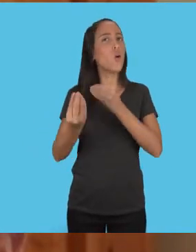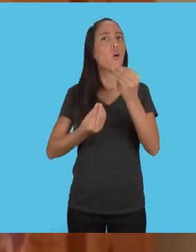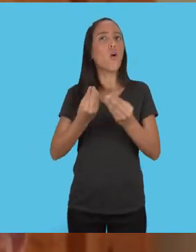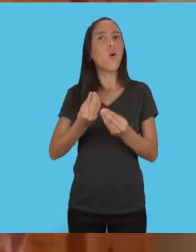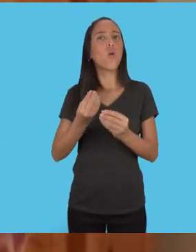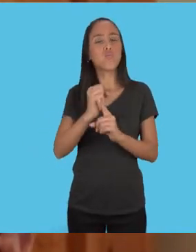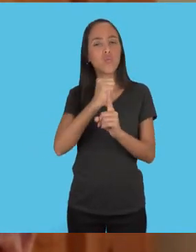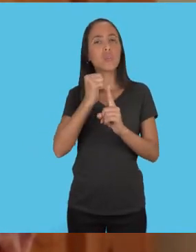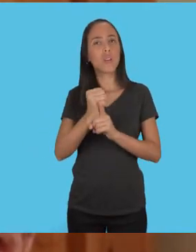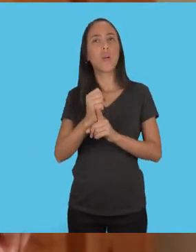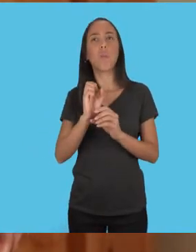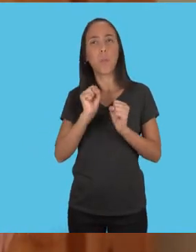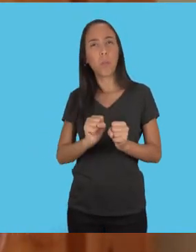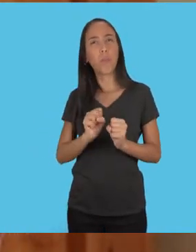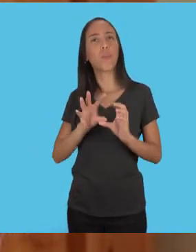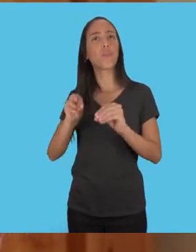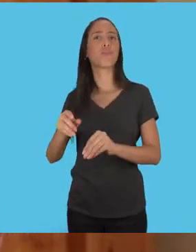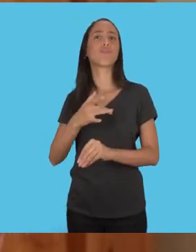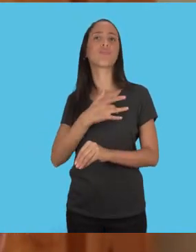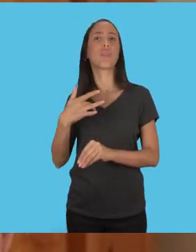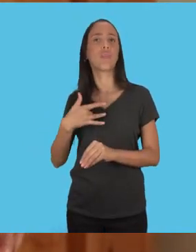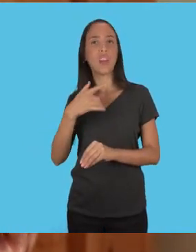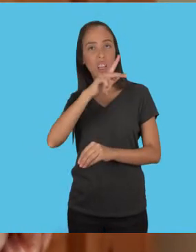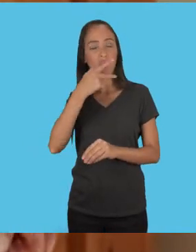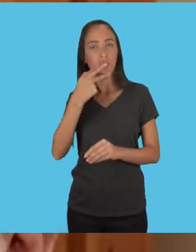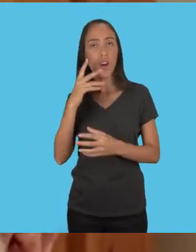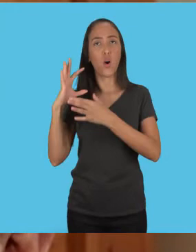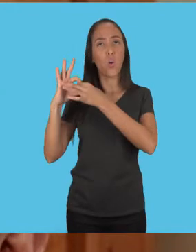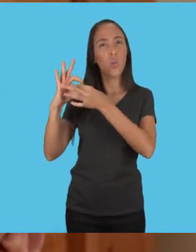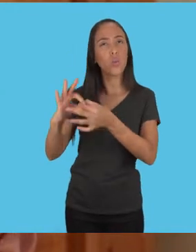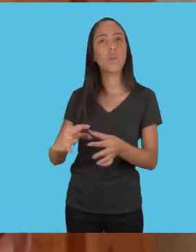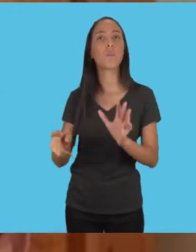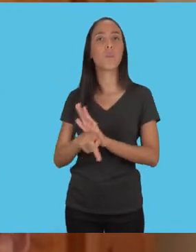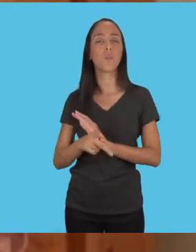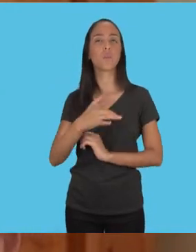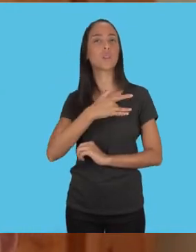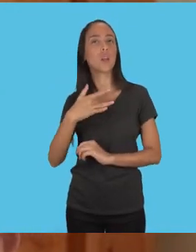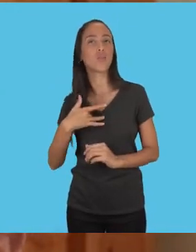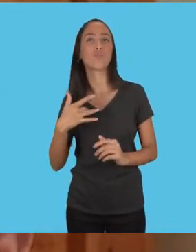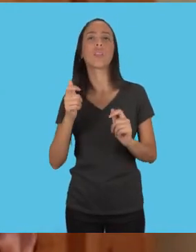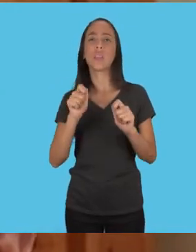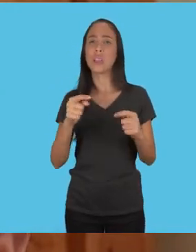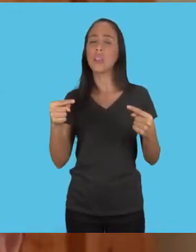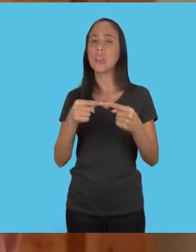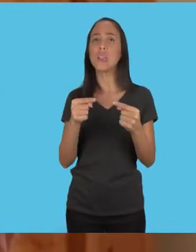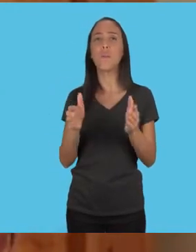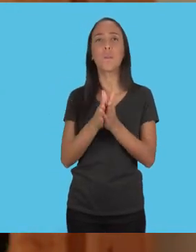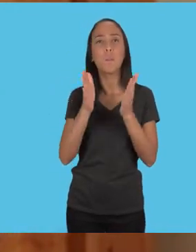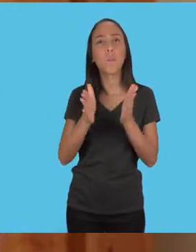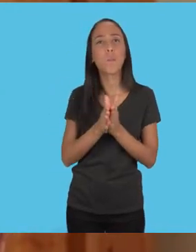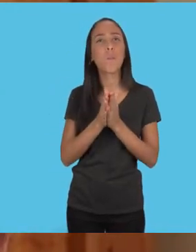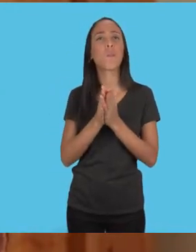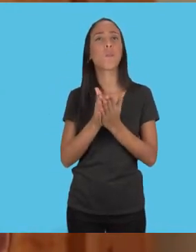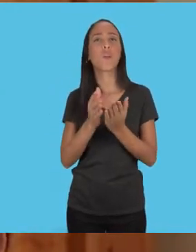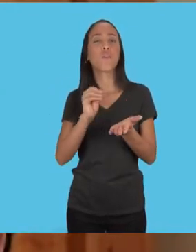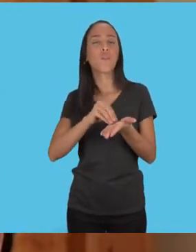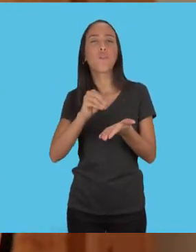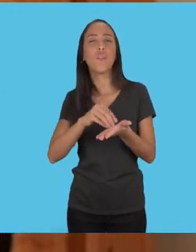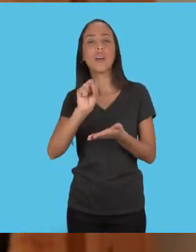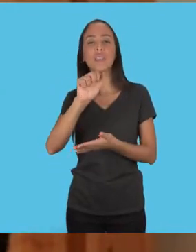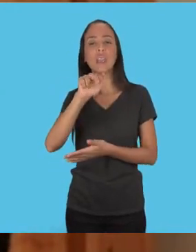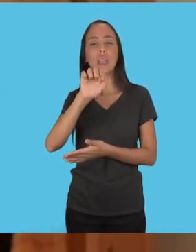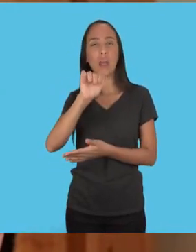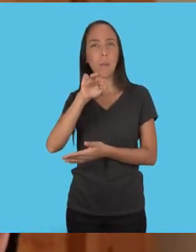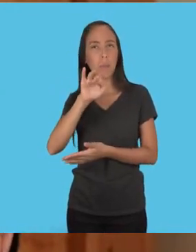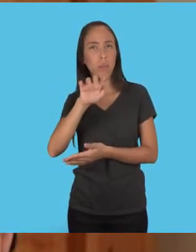só contextualizava aquela problemática de saúde na questão da miséria, da pobreza, da falta de saneamento, isso era óbvio que ele sempre